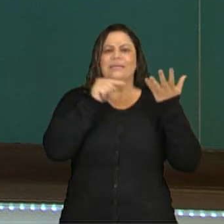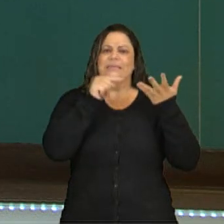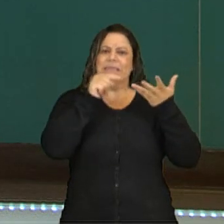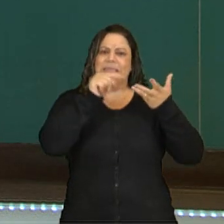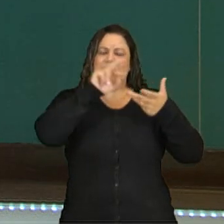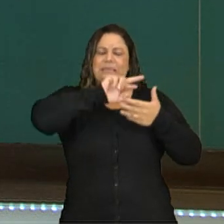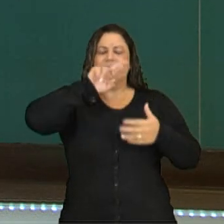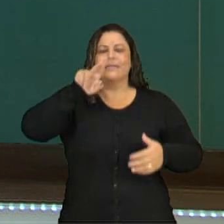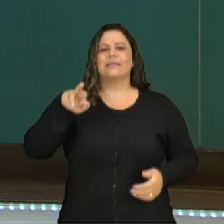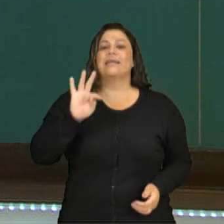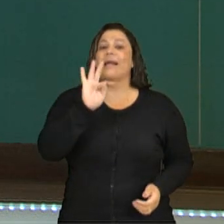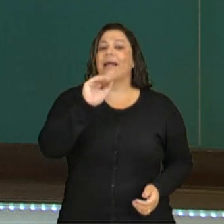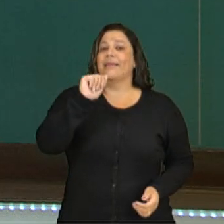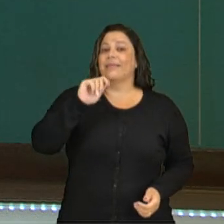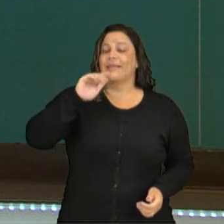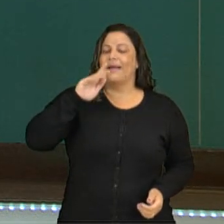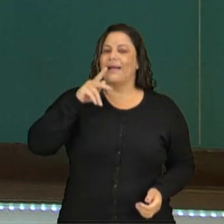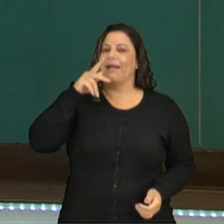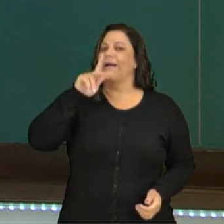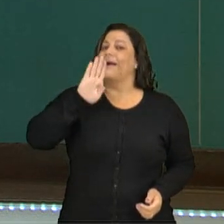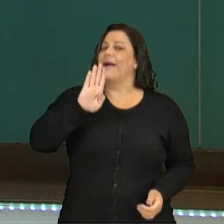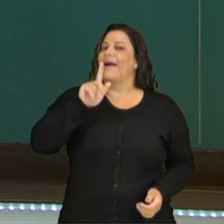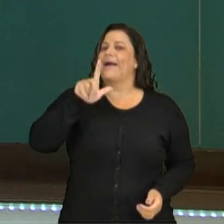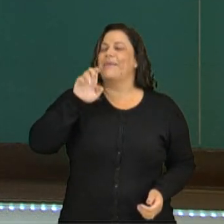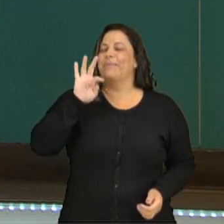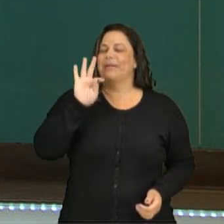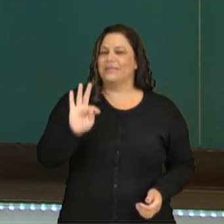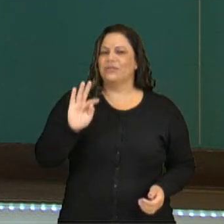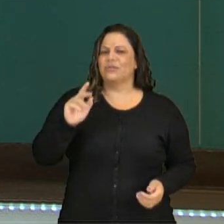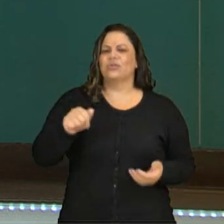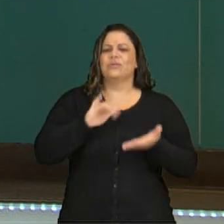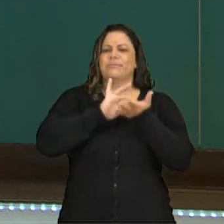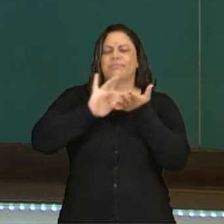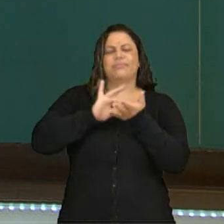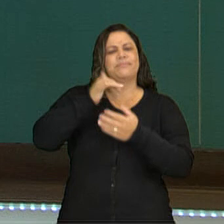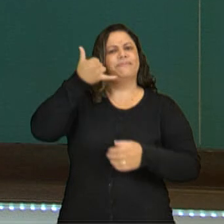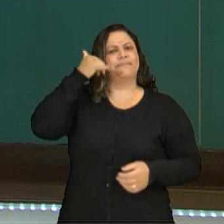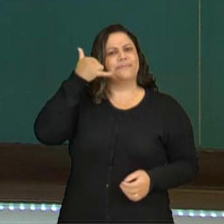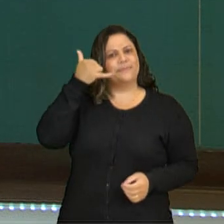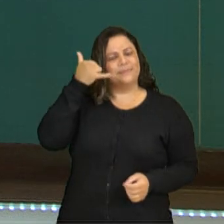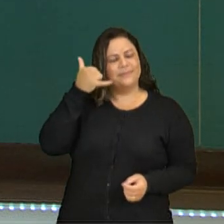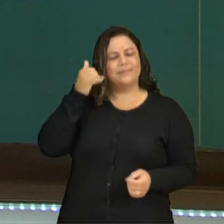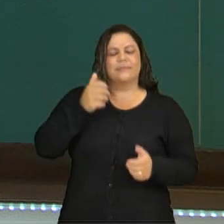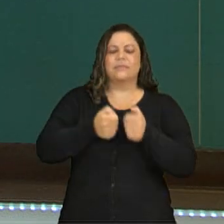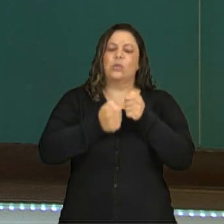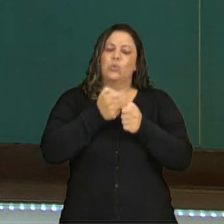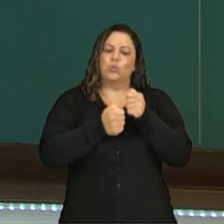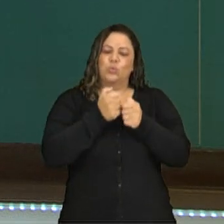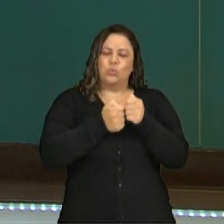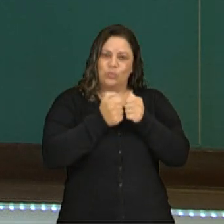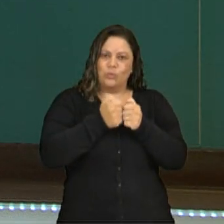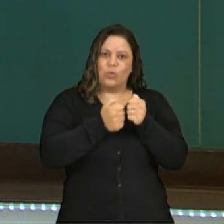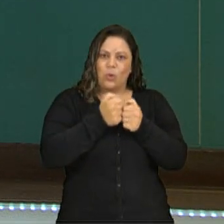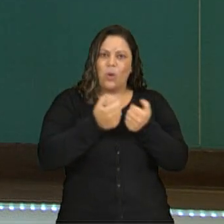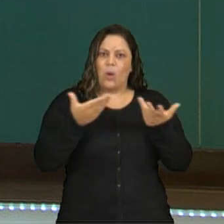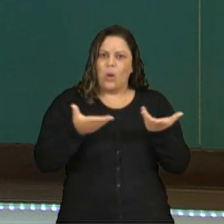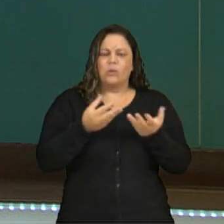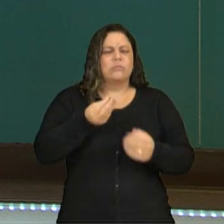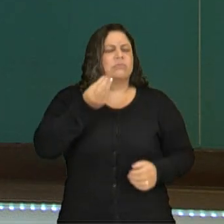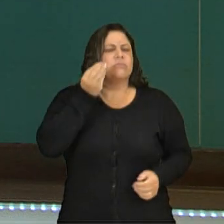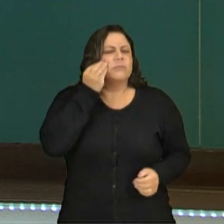tablets e os smartphones. Dentro dessa nossa lógica de jogos eletrônicos, nós vamos